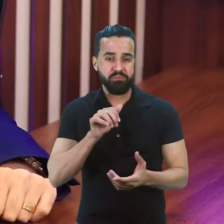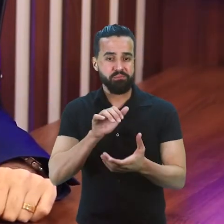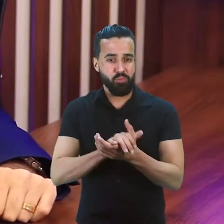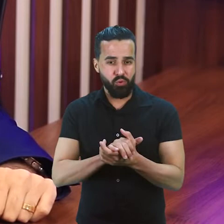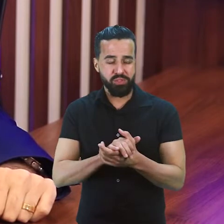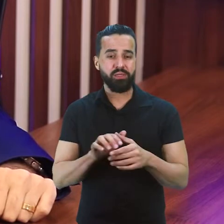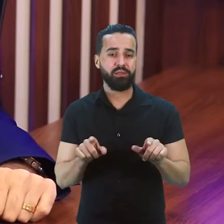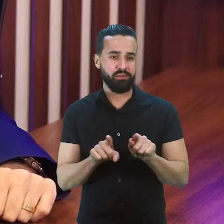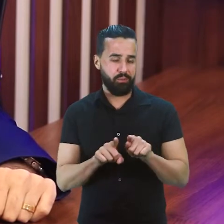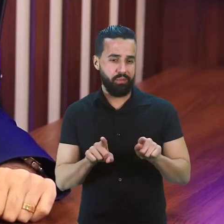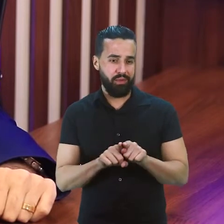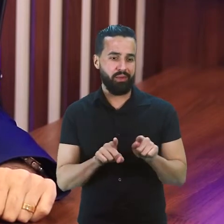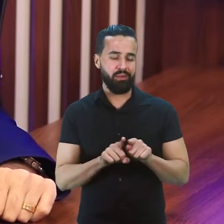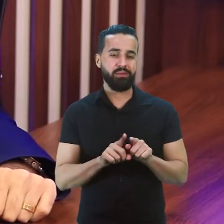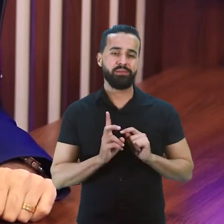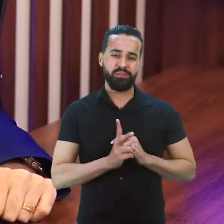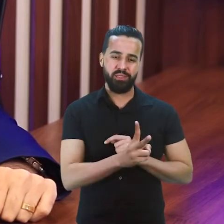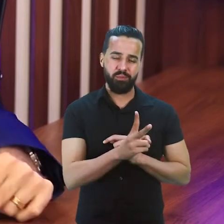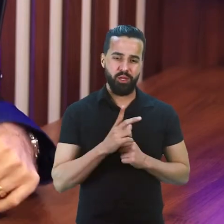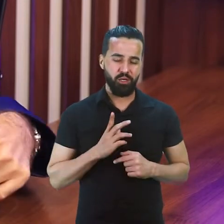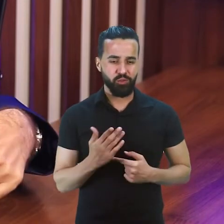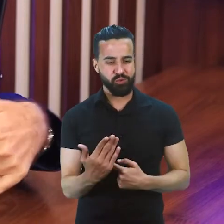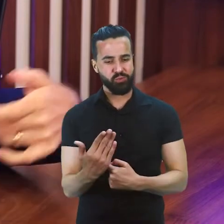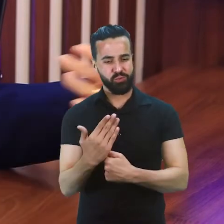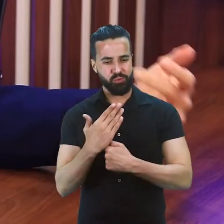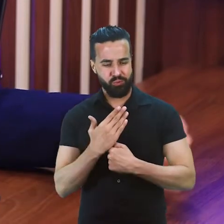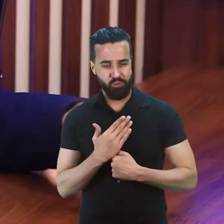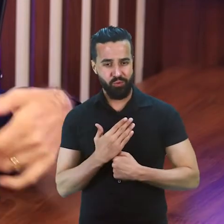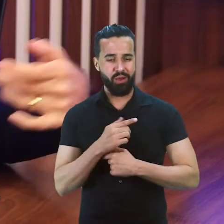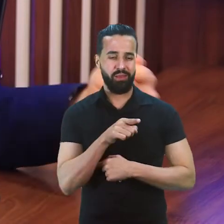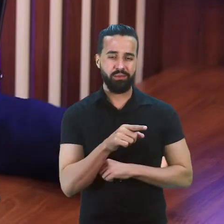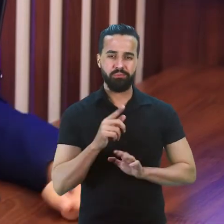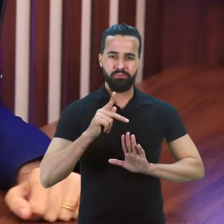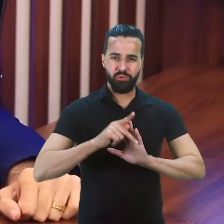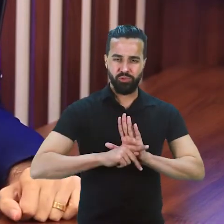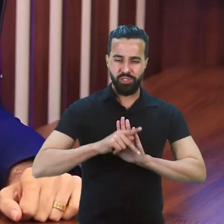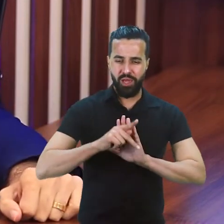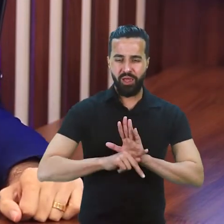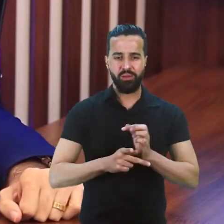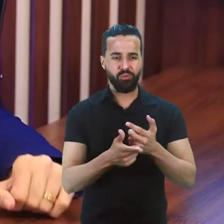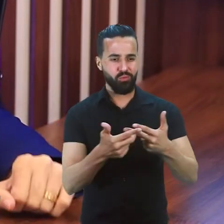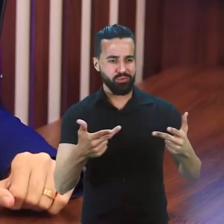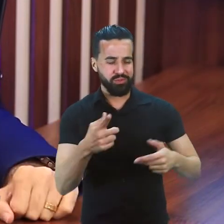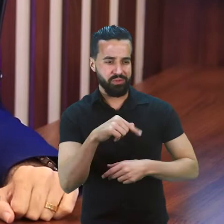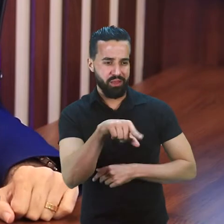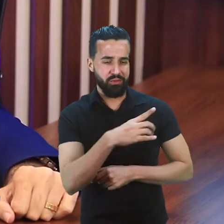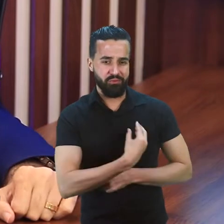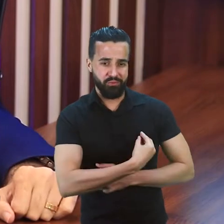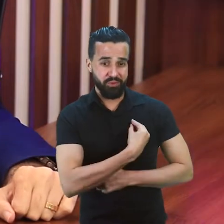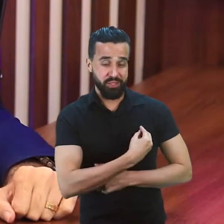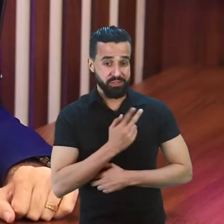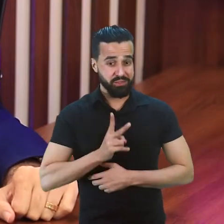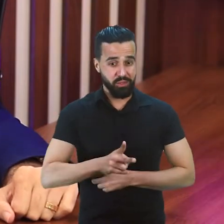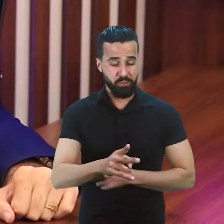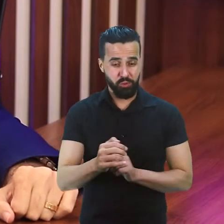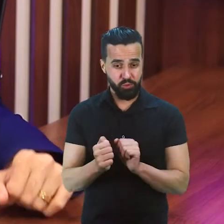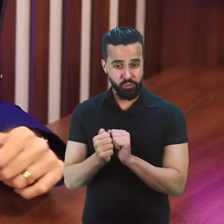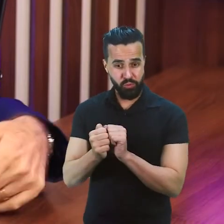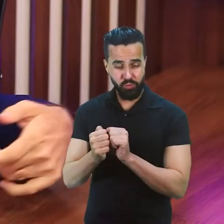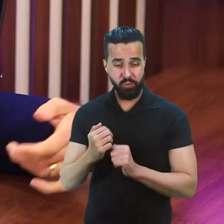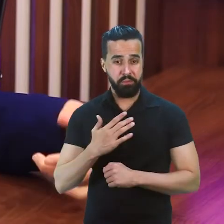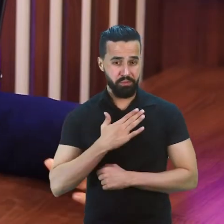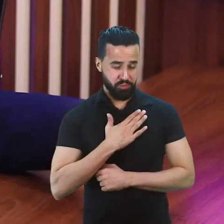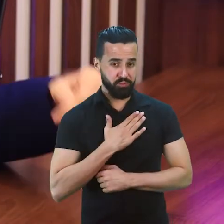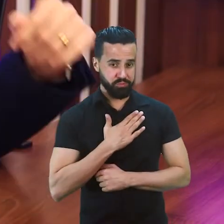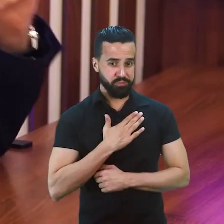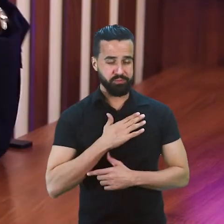abdicou né, de todo o projeto que ela tinha para estar junto comigo. E eu comecei a